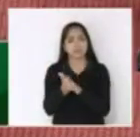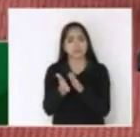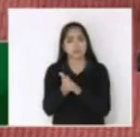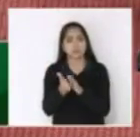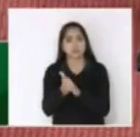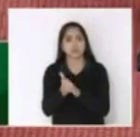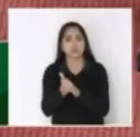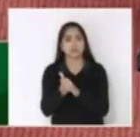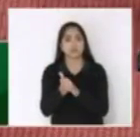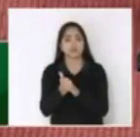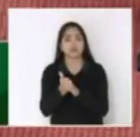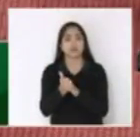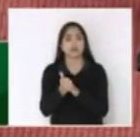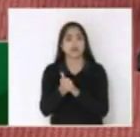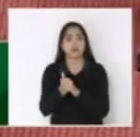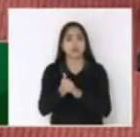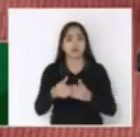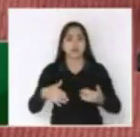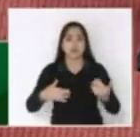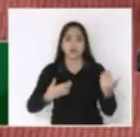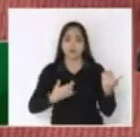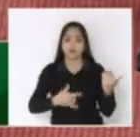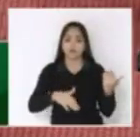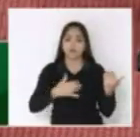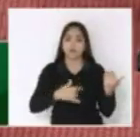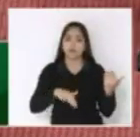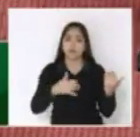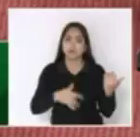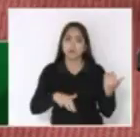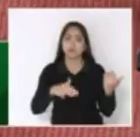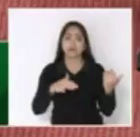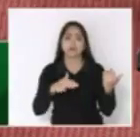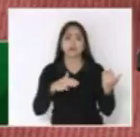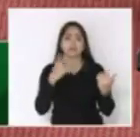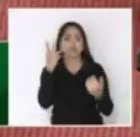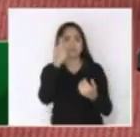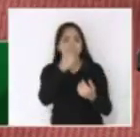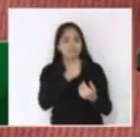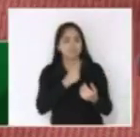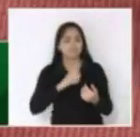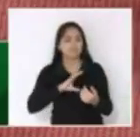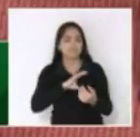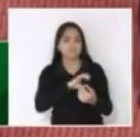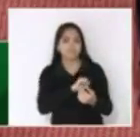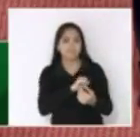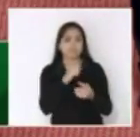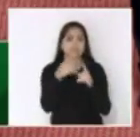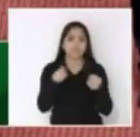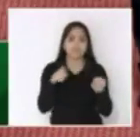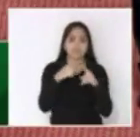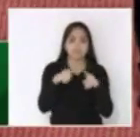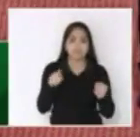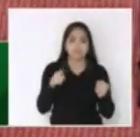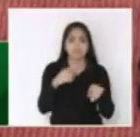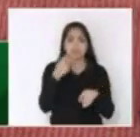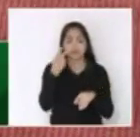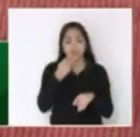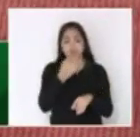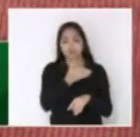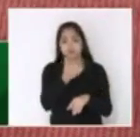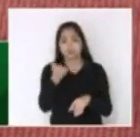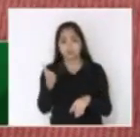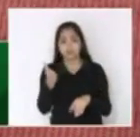violão, adoro a música, e dizer a todos vocês que estão aqui, nesse movimento,